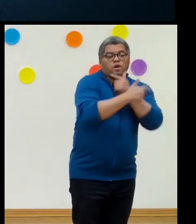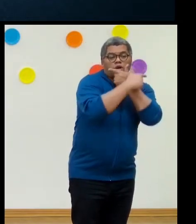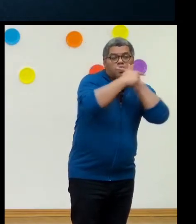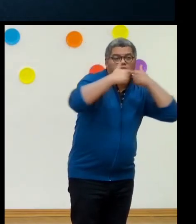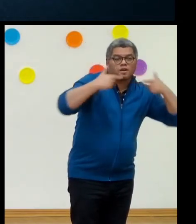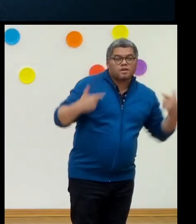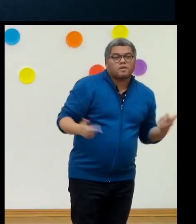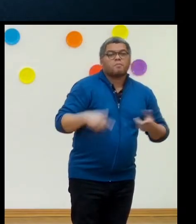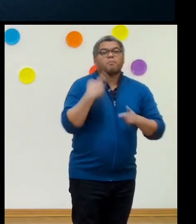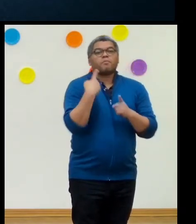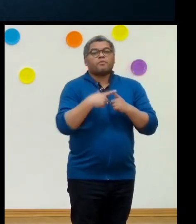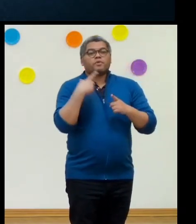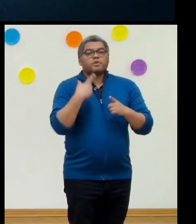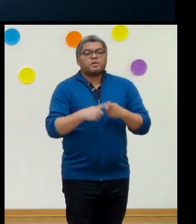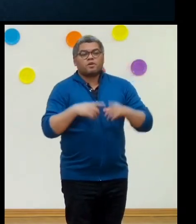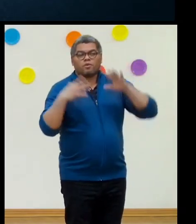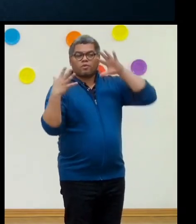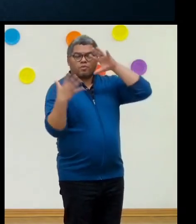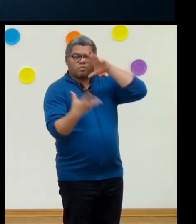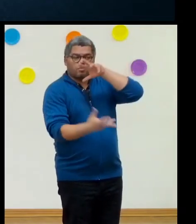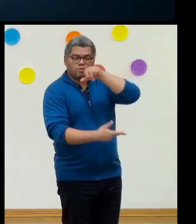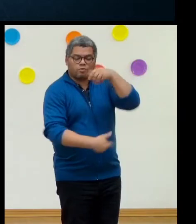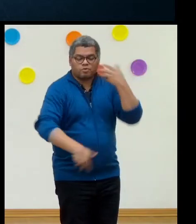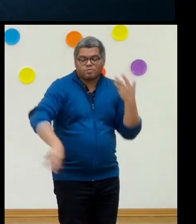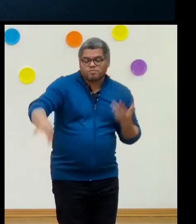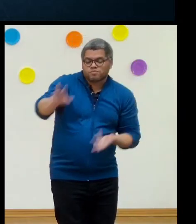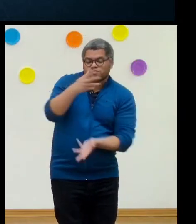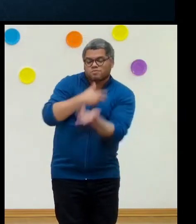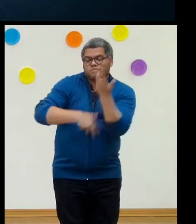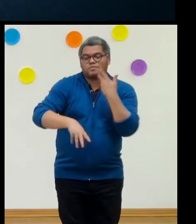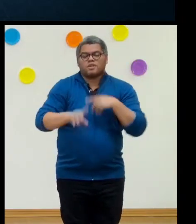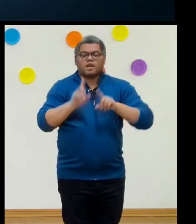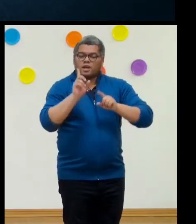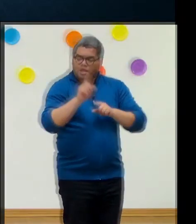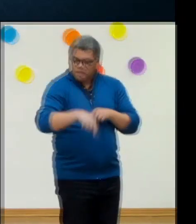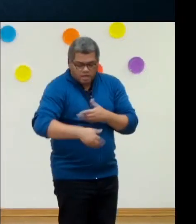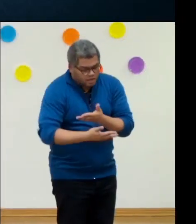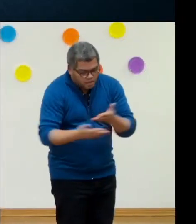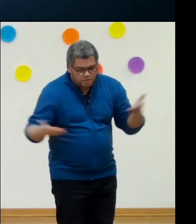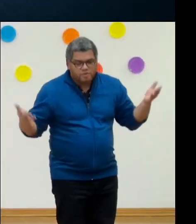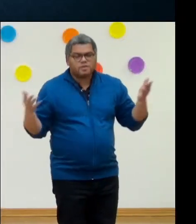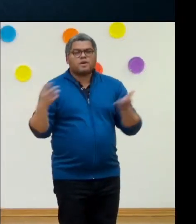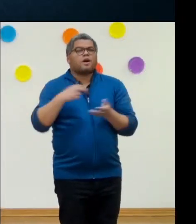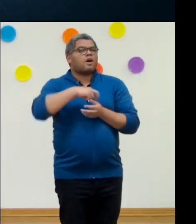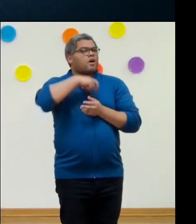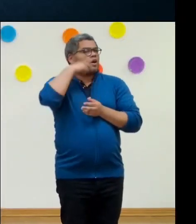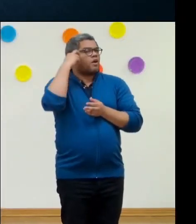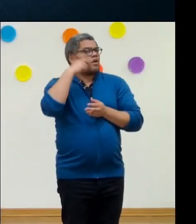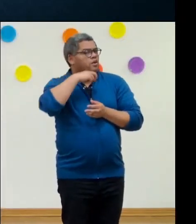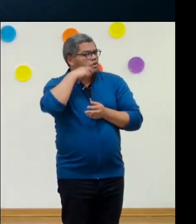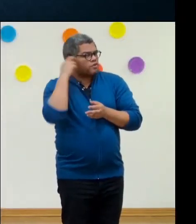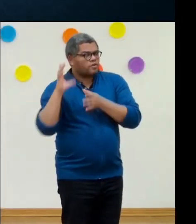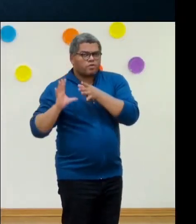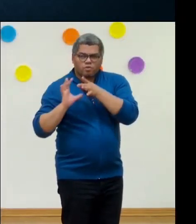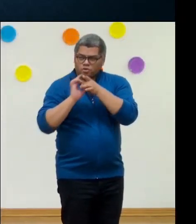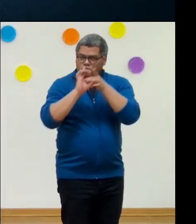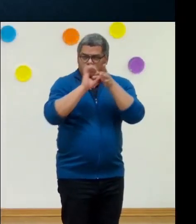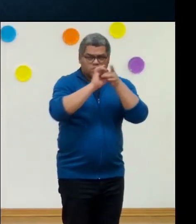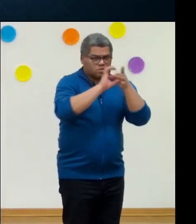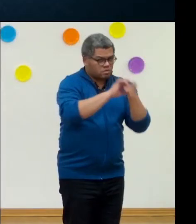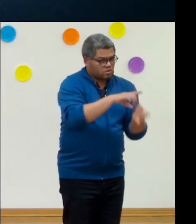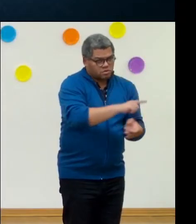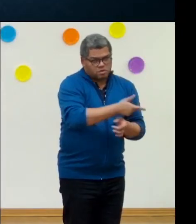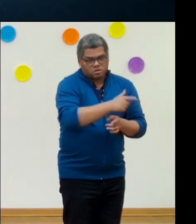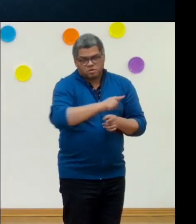Porque o mundo está de cabeça para baixo e é assim mesmo. Não há mais vergonha associada à descoberta